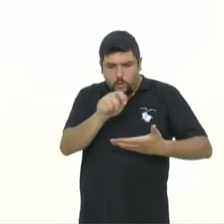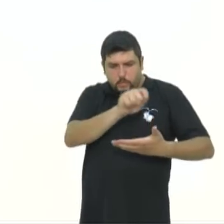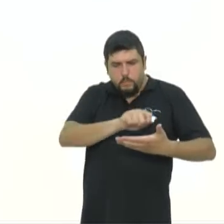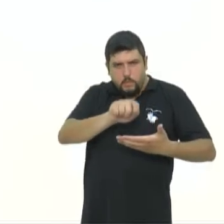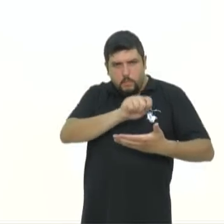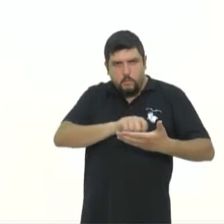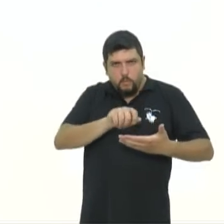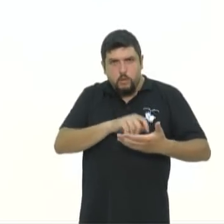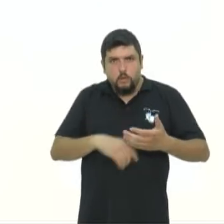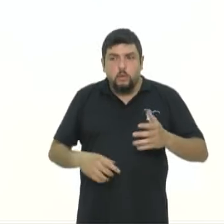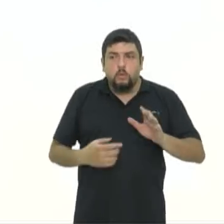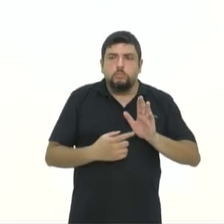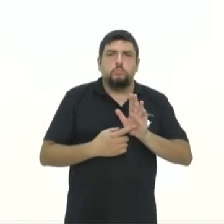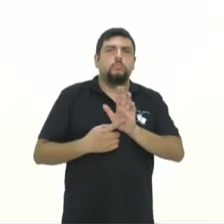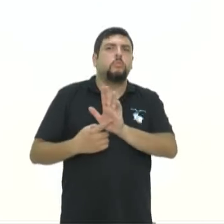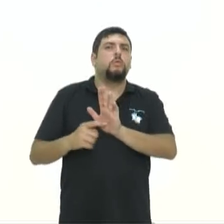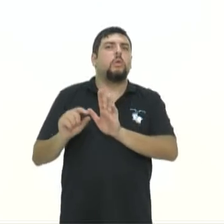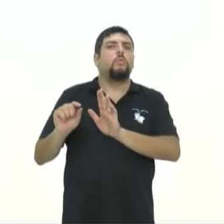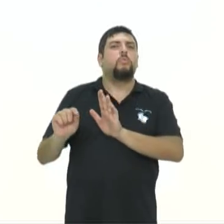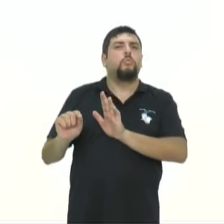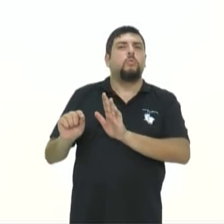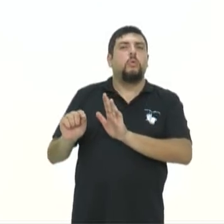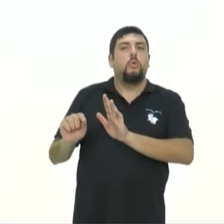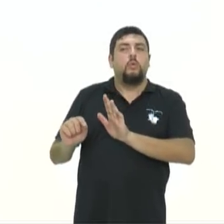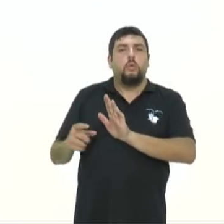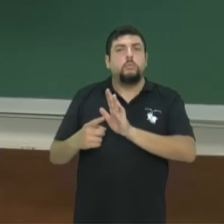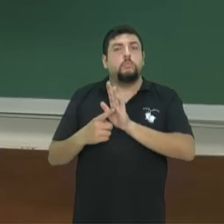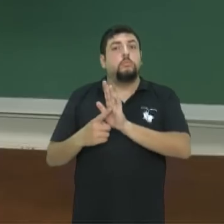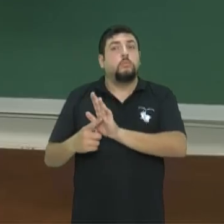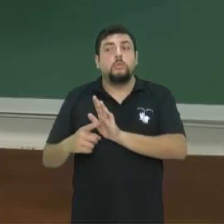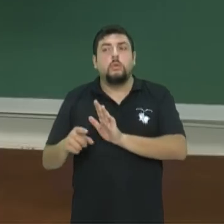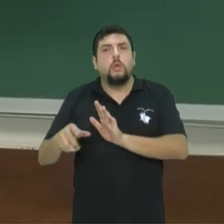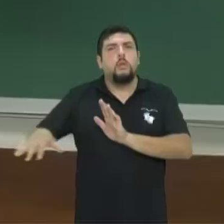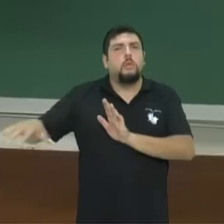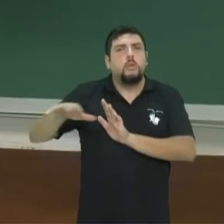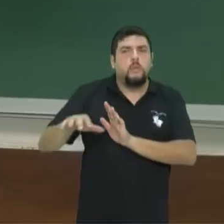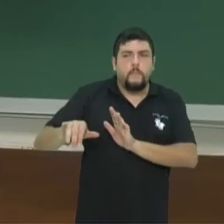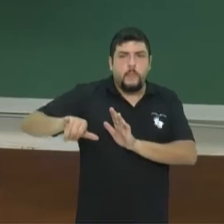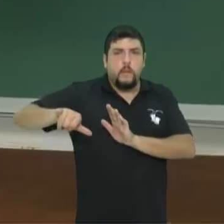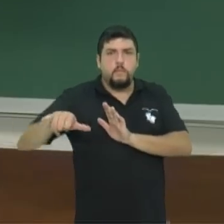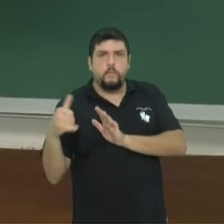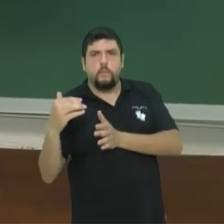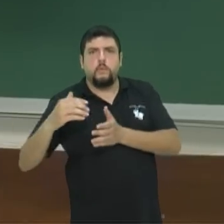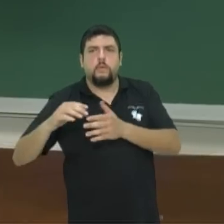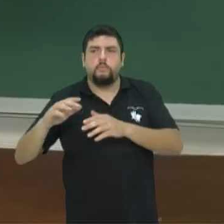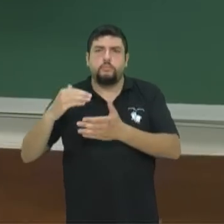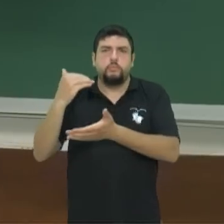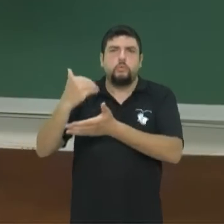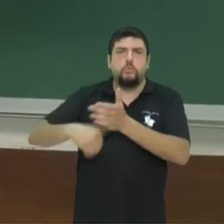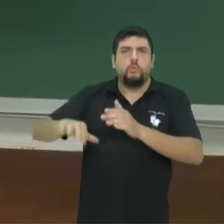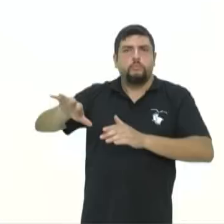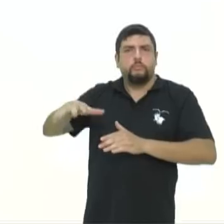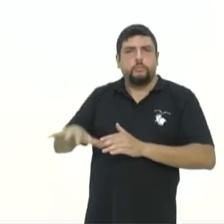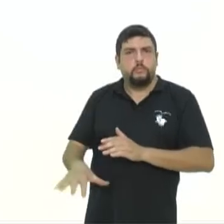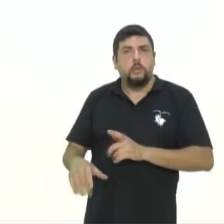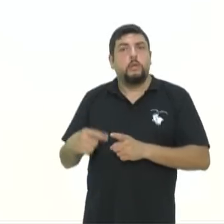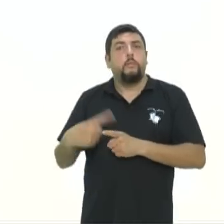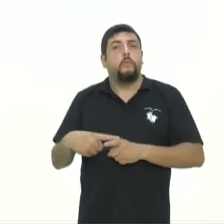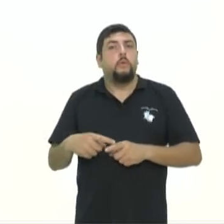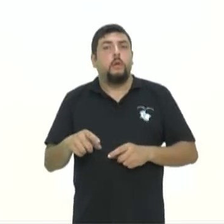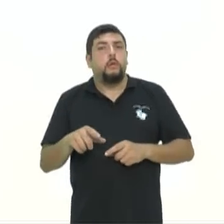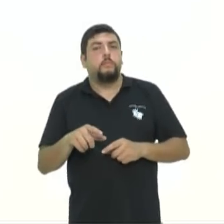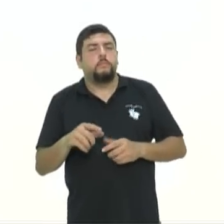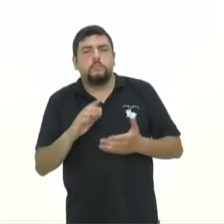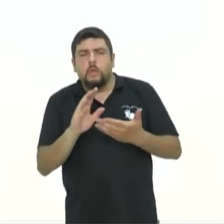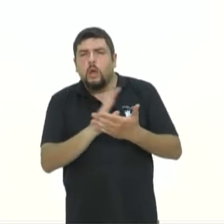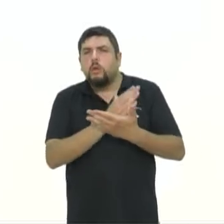antes de aproveitar promoções, entre aspas, que às vezes não são promoções, que muitas vezes são só